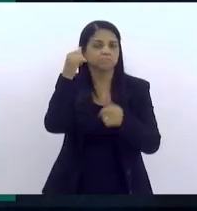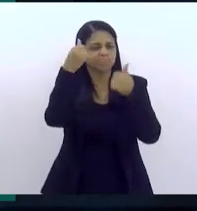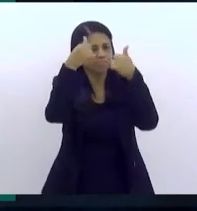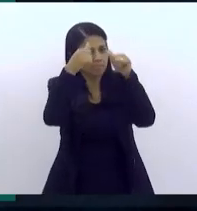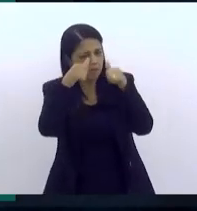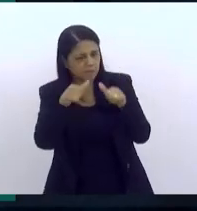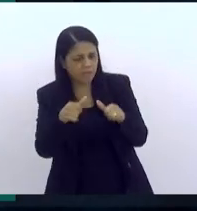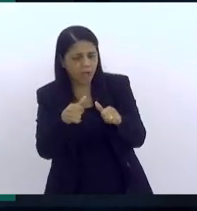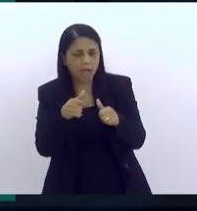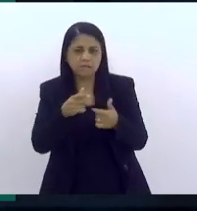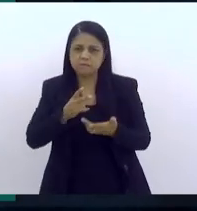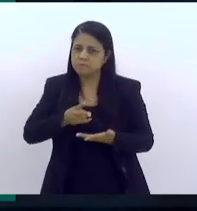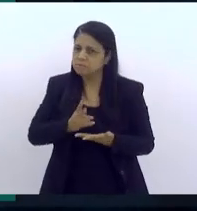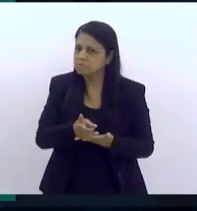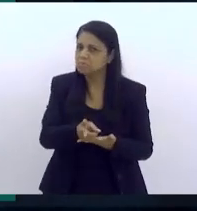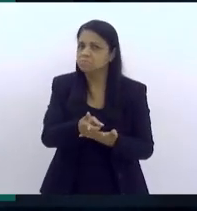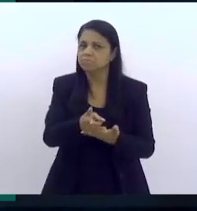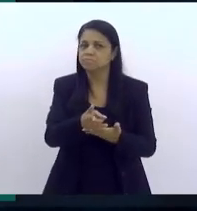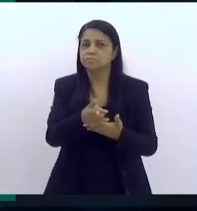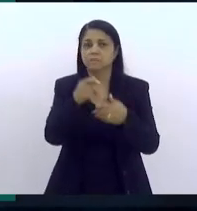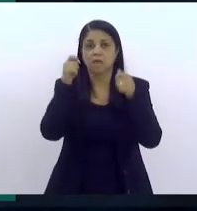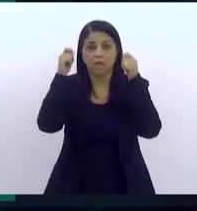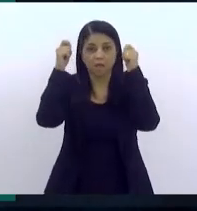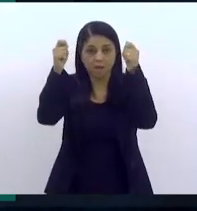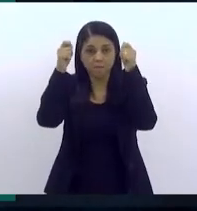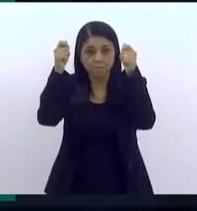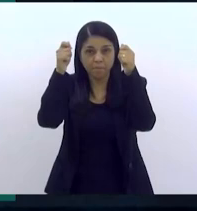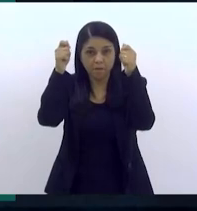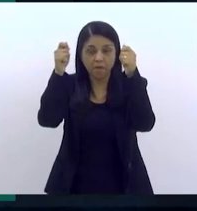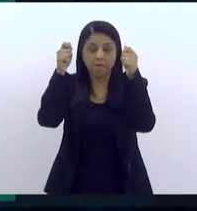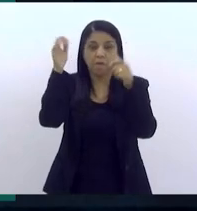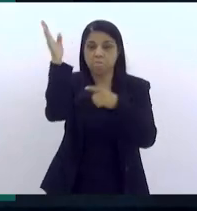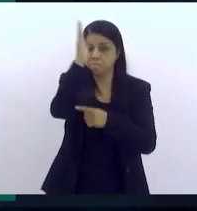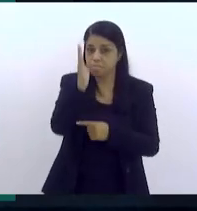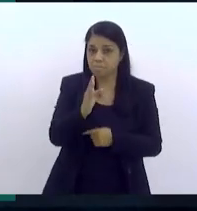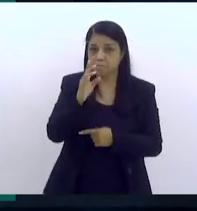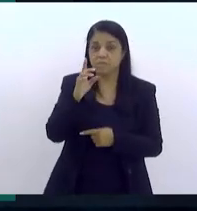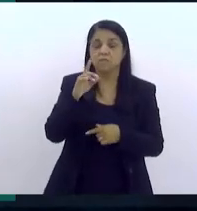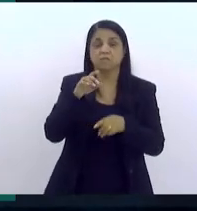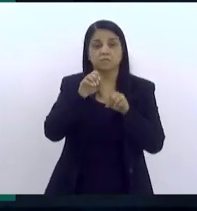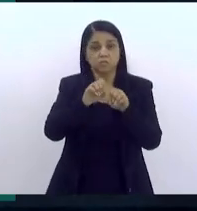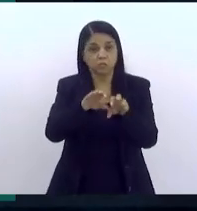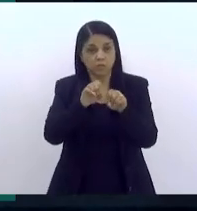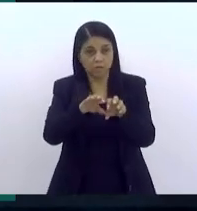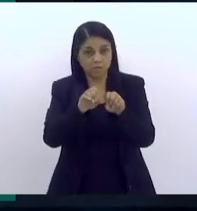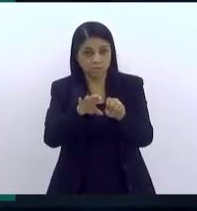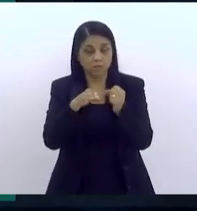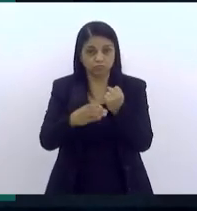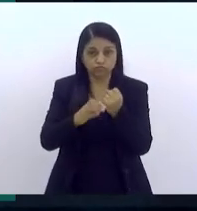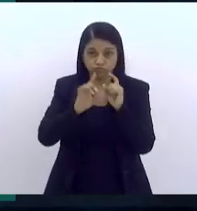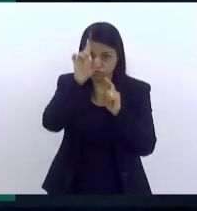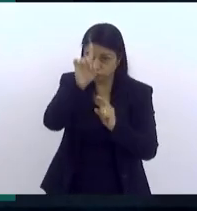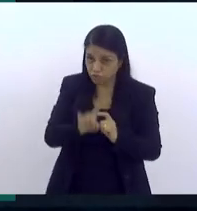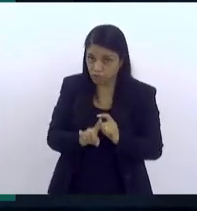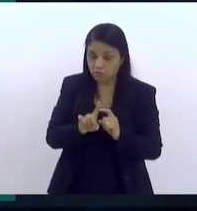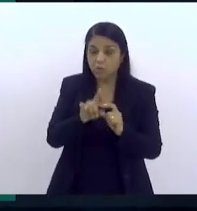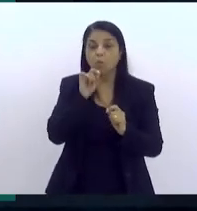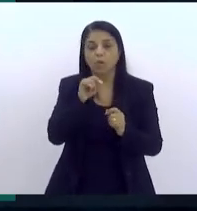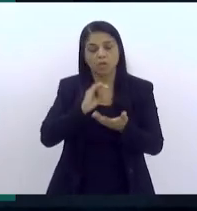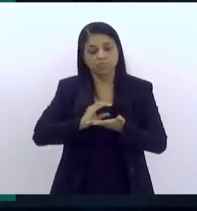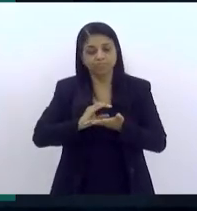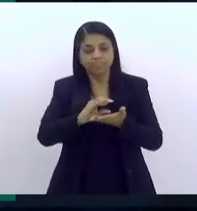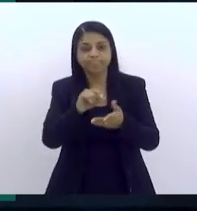análise que seja contínua e aí a campanha Nacional pelo Direito educação há anos vem lutando pelo financiamento das escolas públicas